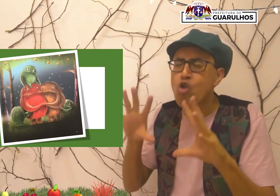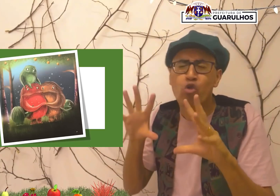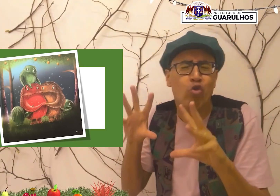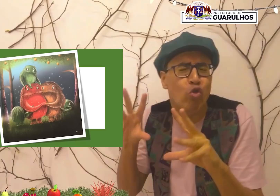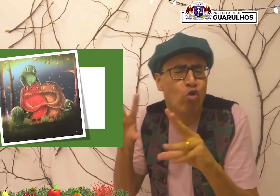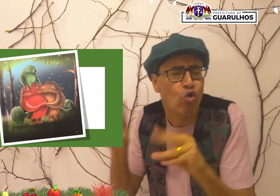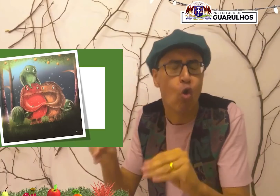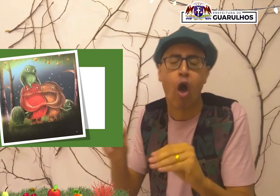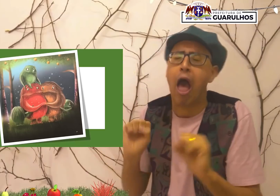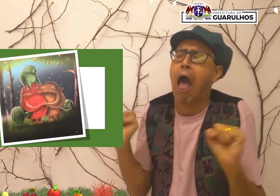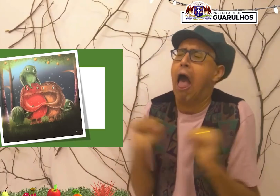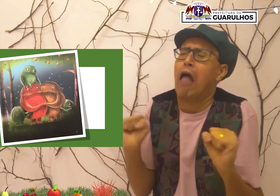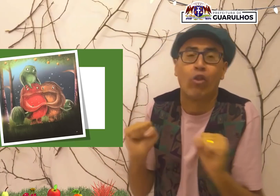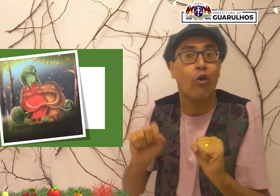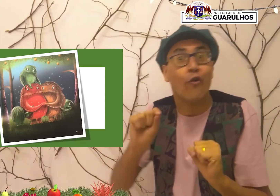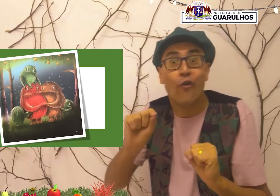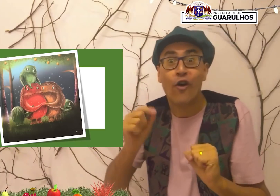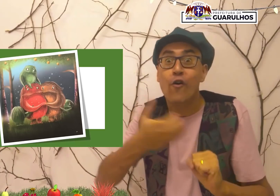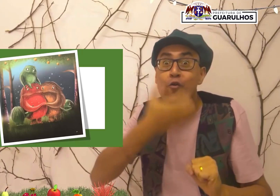E todos ali